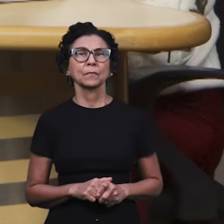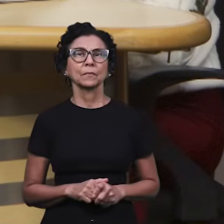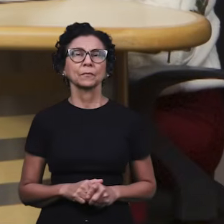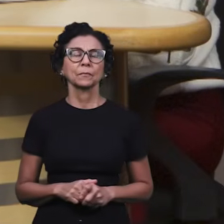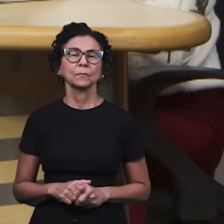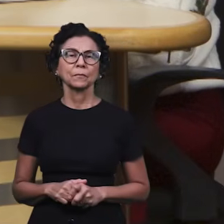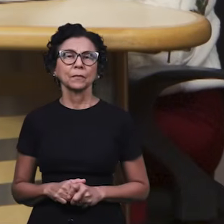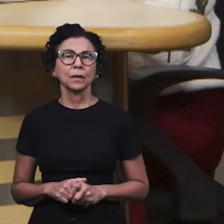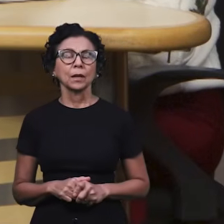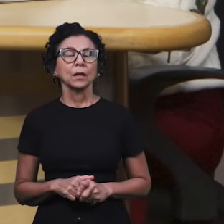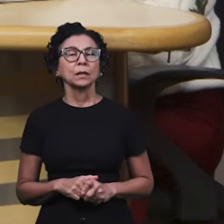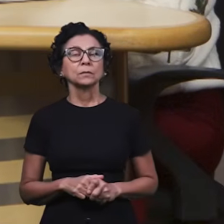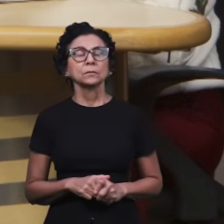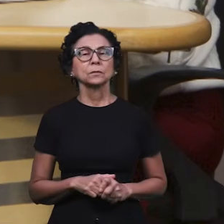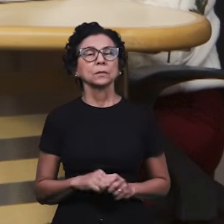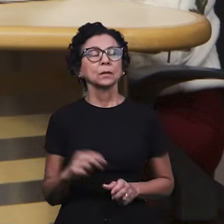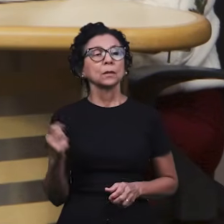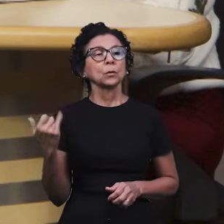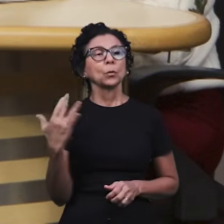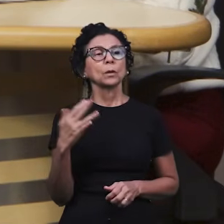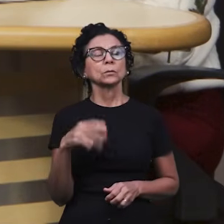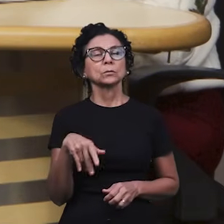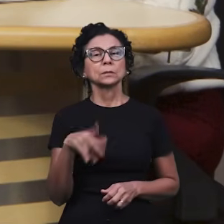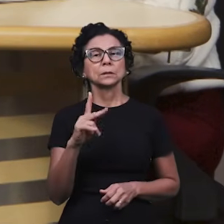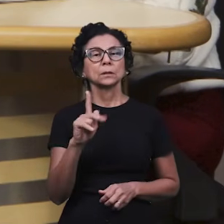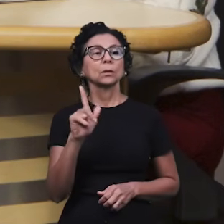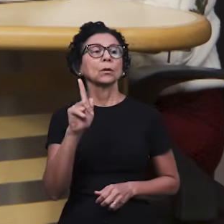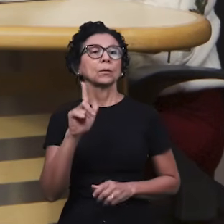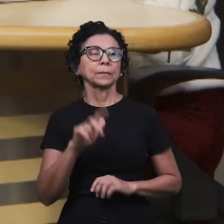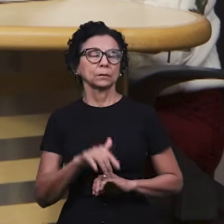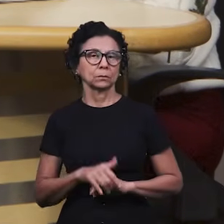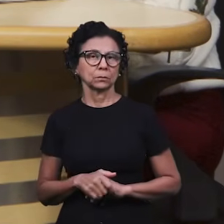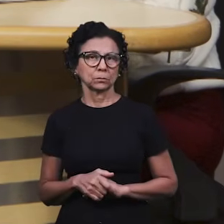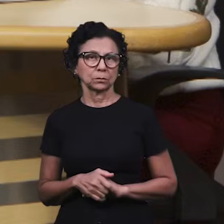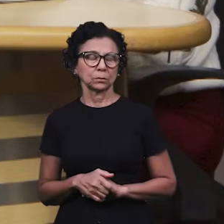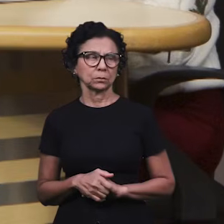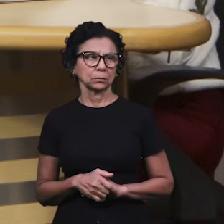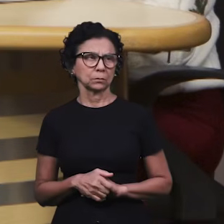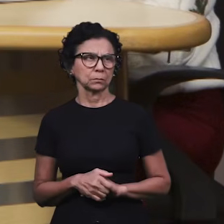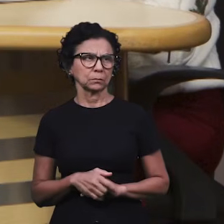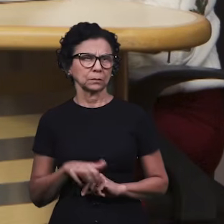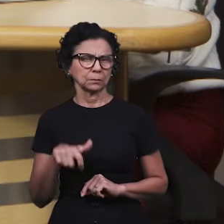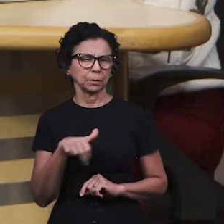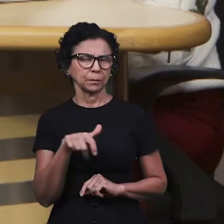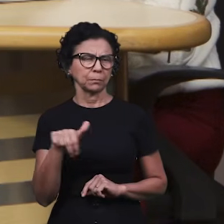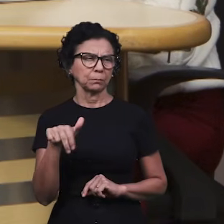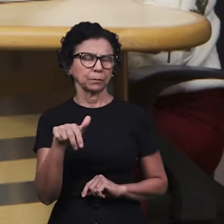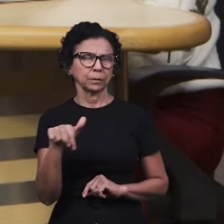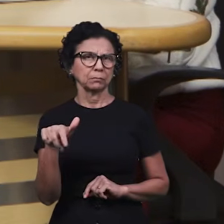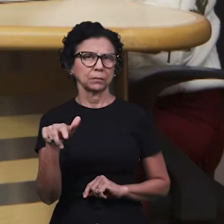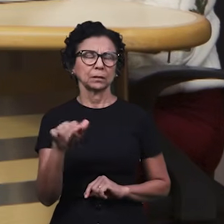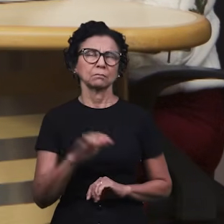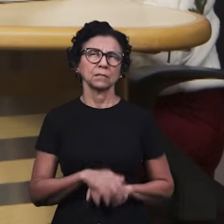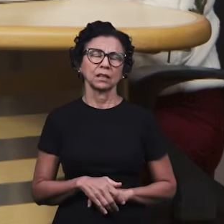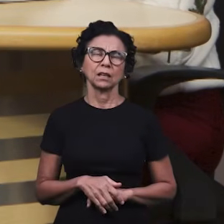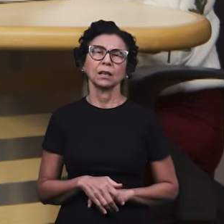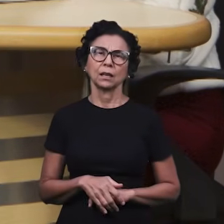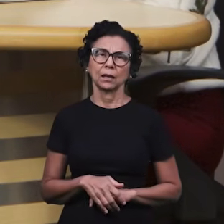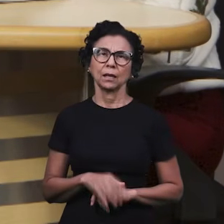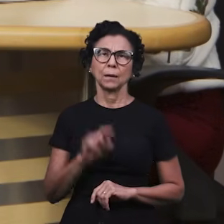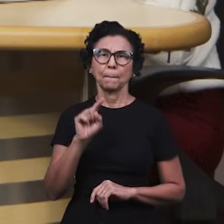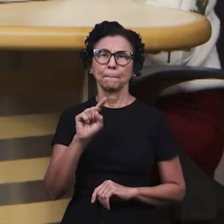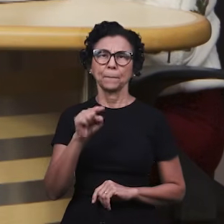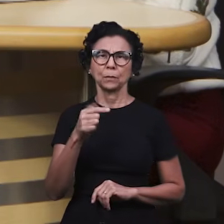a extensão? A extensão. Vocês caminham por longa extensão? Isso, cerca de 1.200